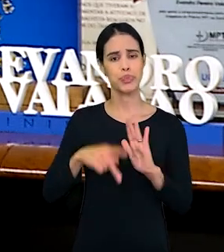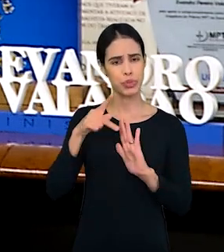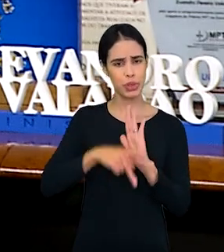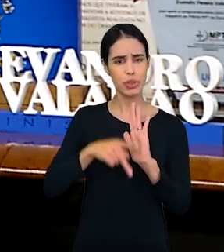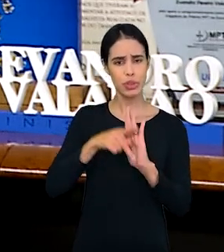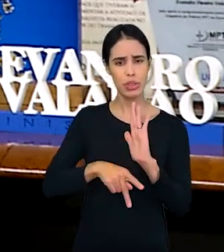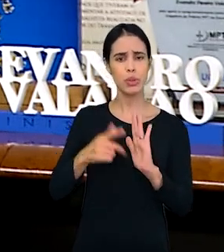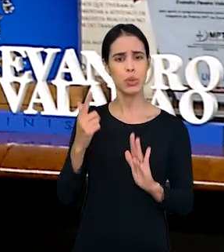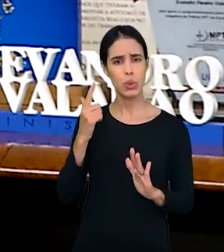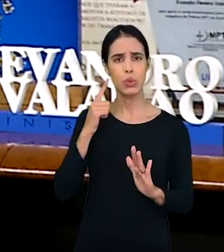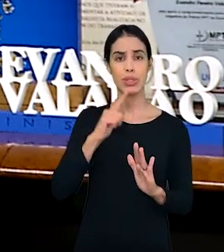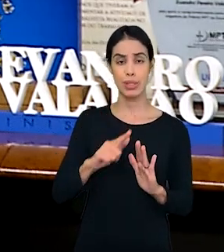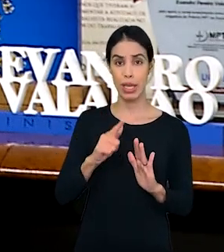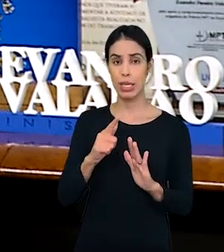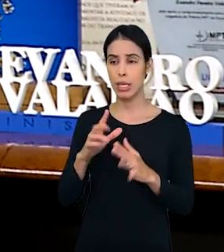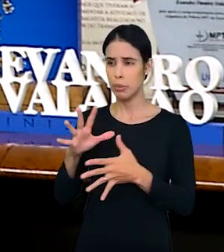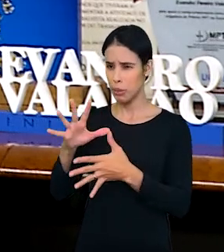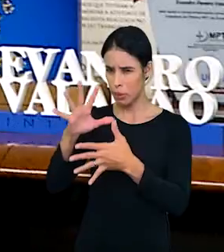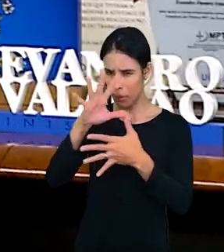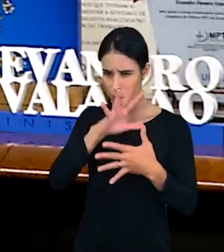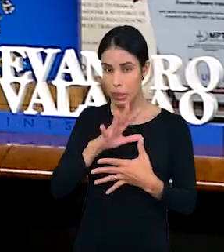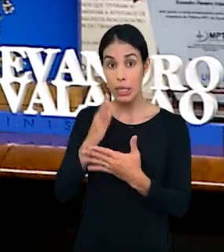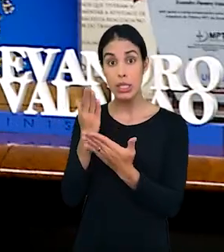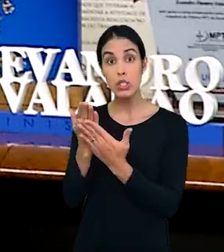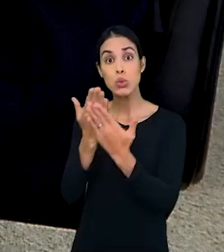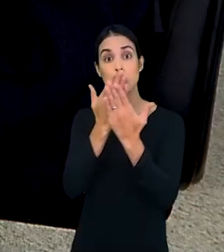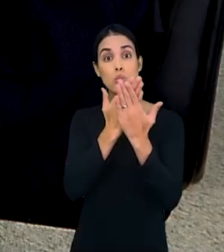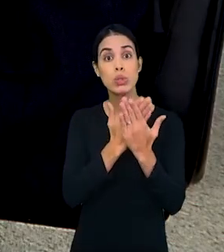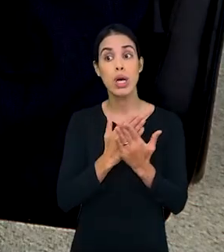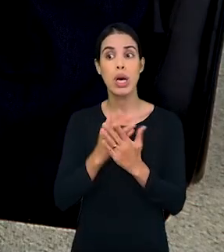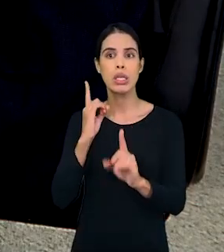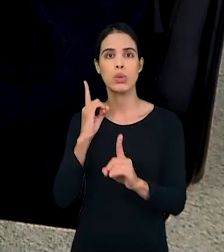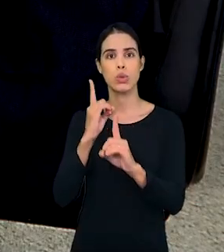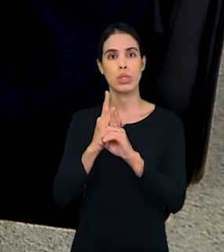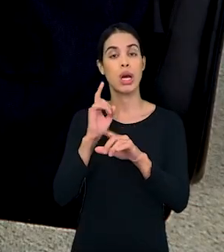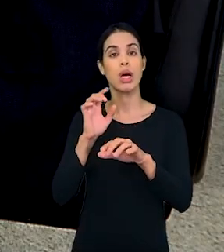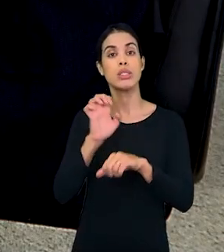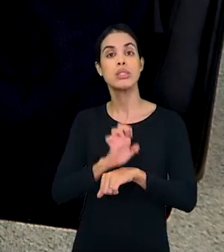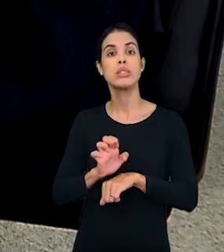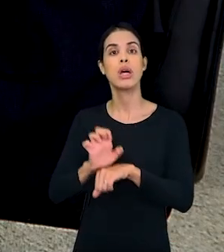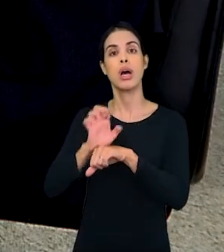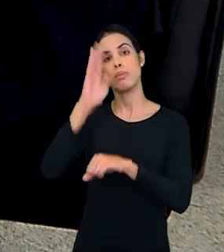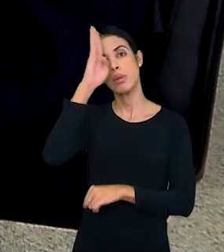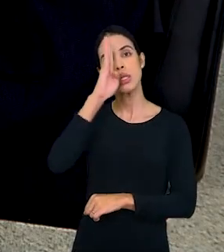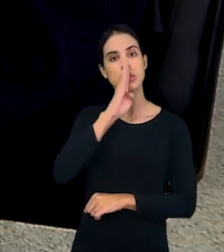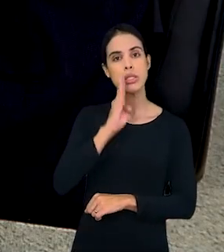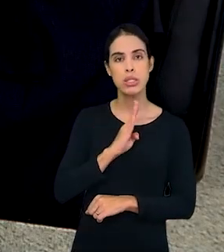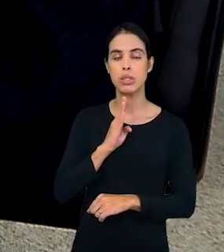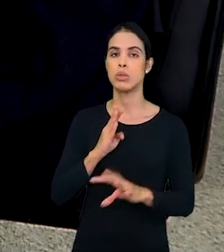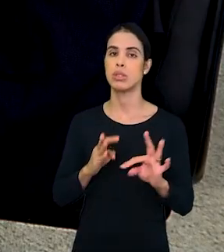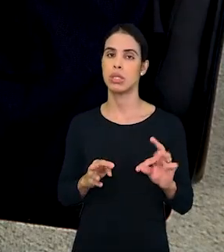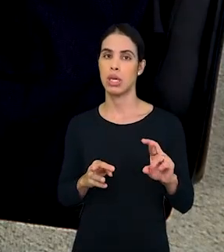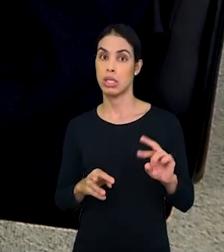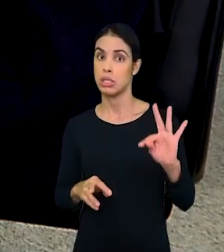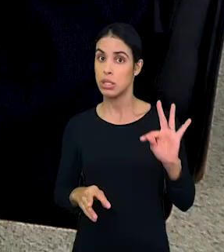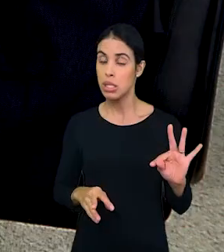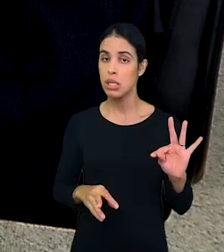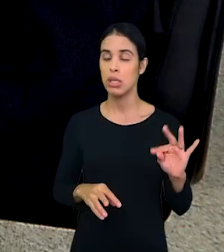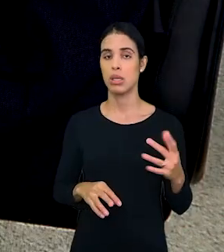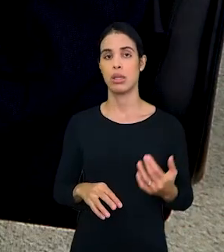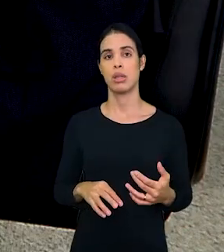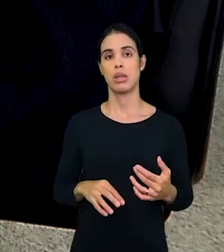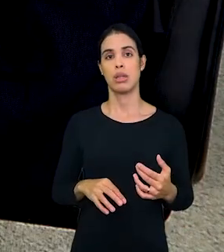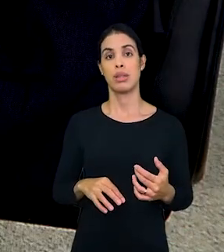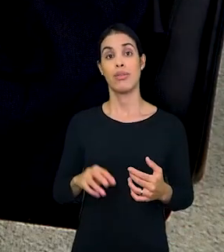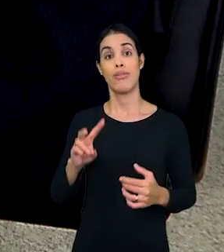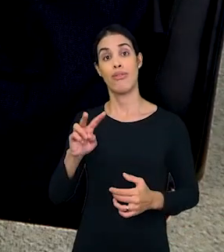de capilarização no Brasil inteiro, né? Os estados brasileiros têm os tribunais gerais do trabalho, têm